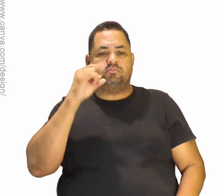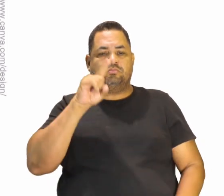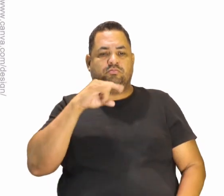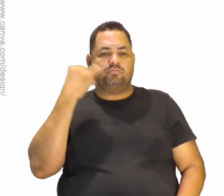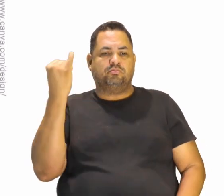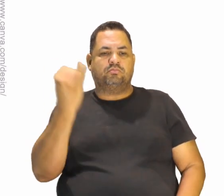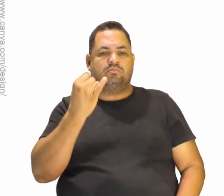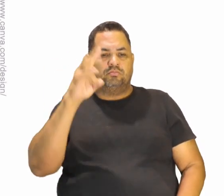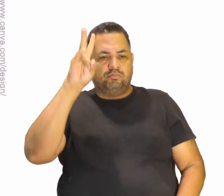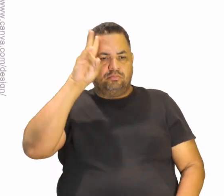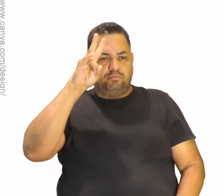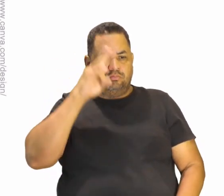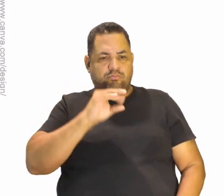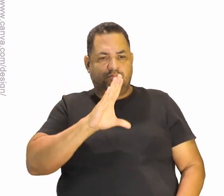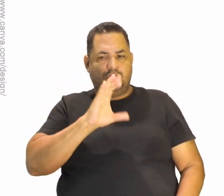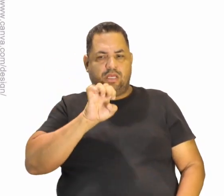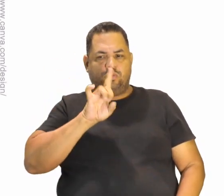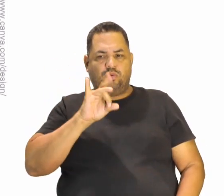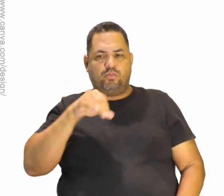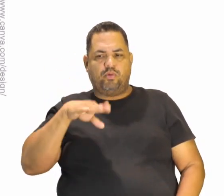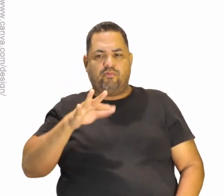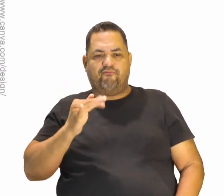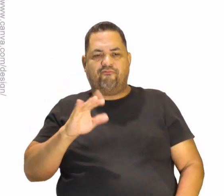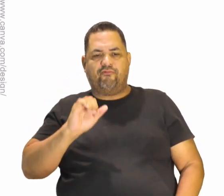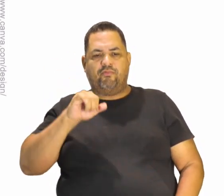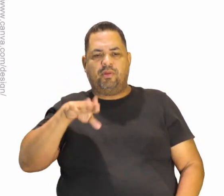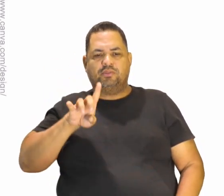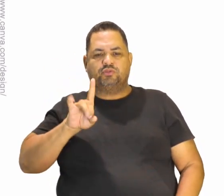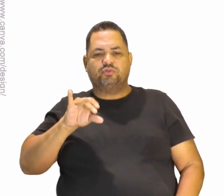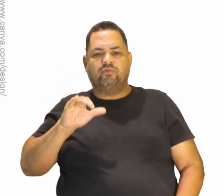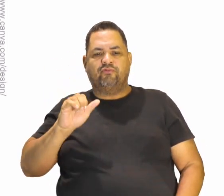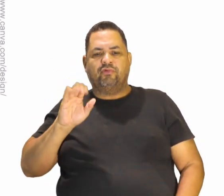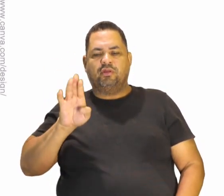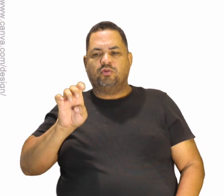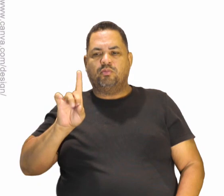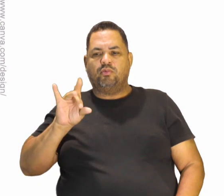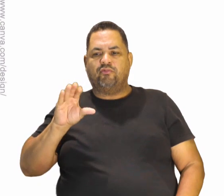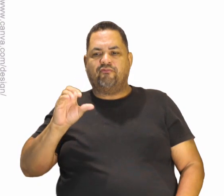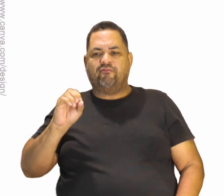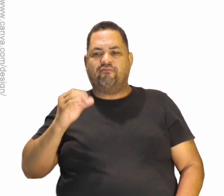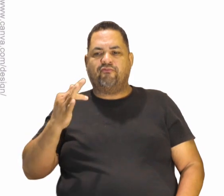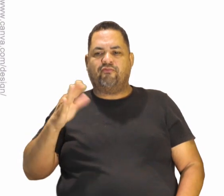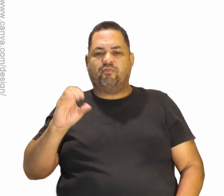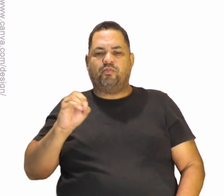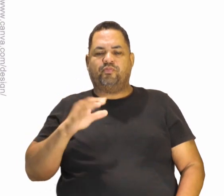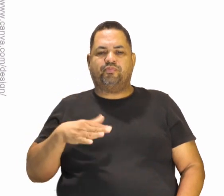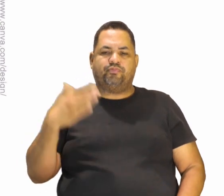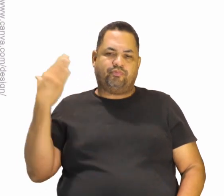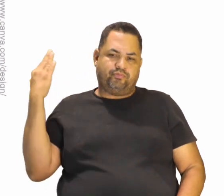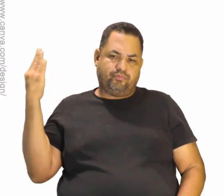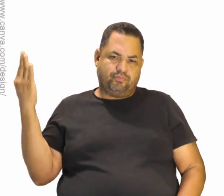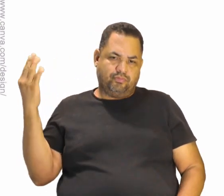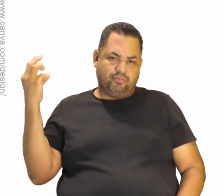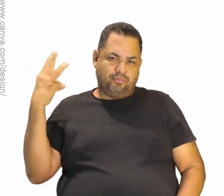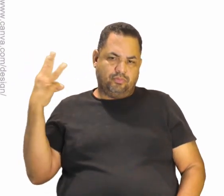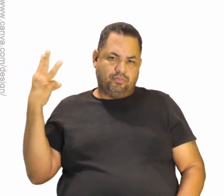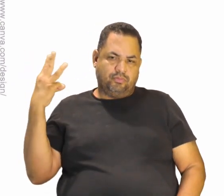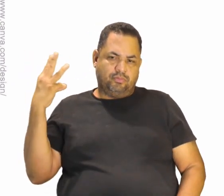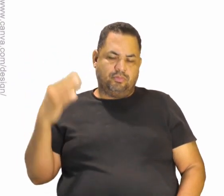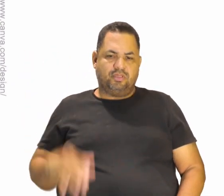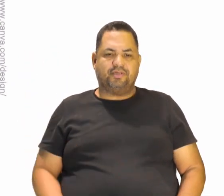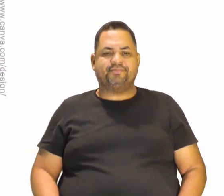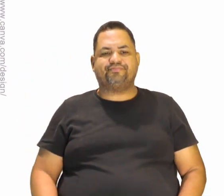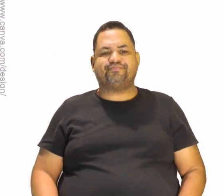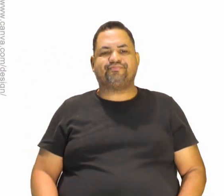gente relembrar, que é o ectomorfo, o mesomorfo e o endomorfo. Lembrando que esse primeiro aqui, ó, o